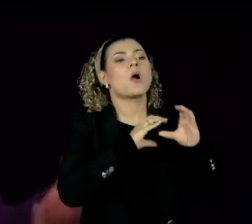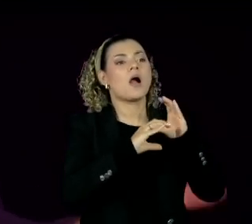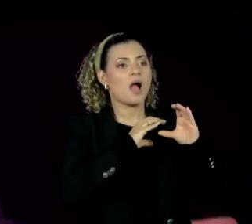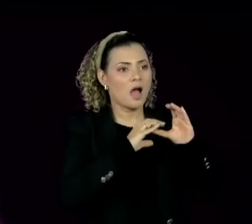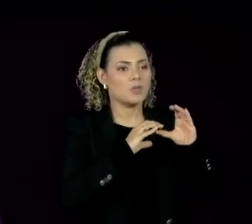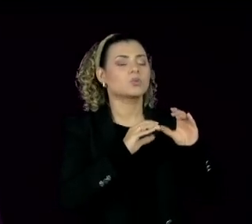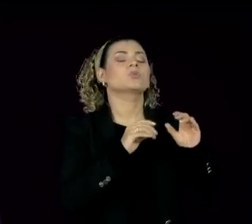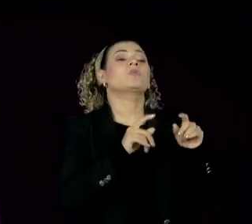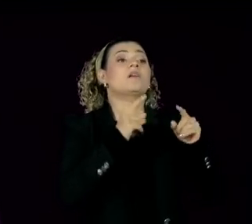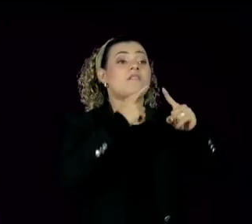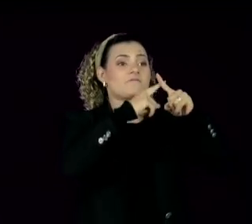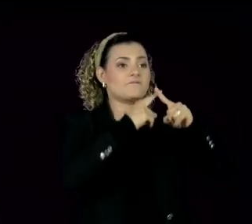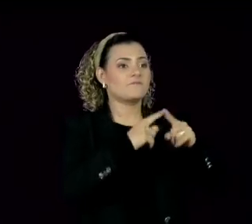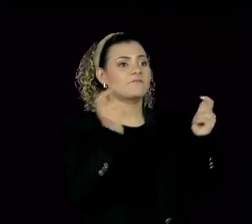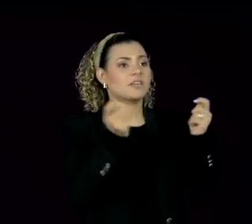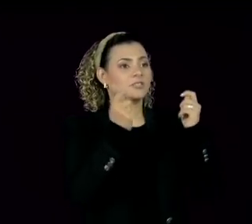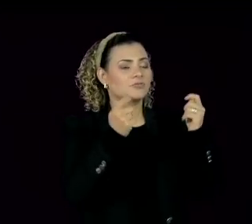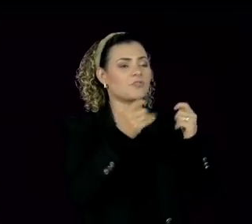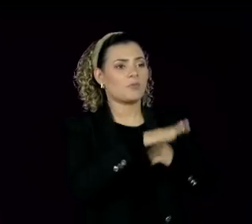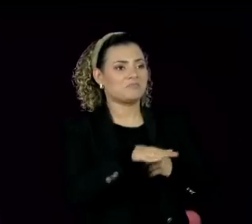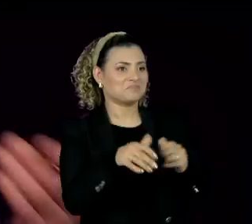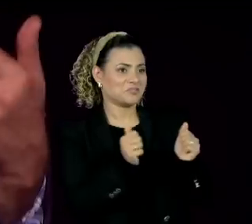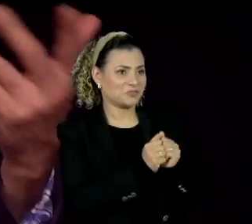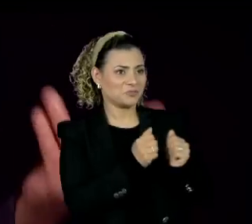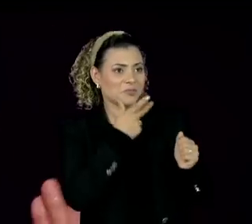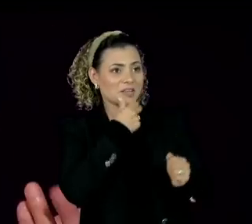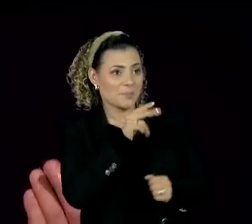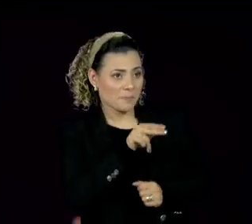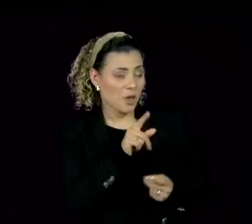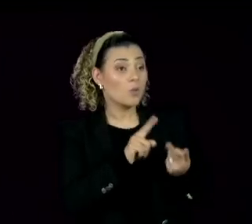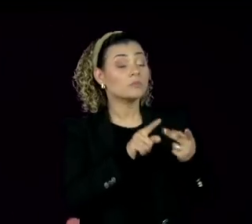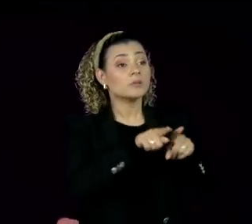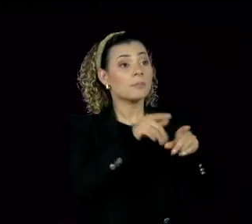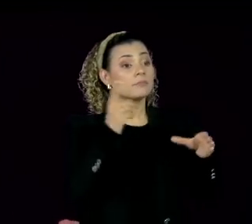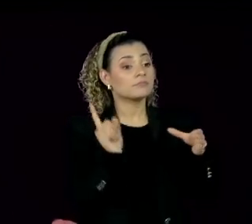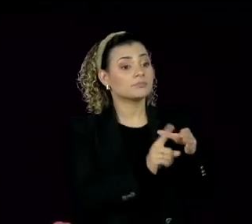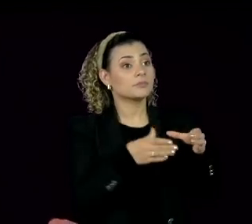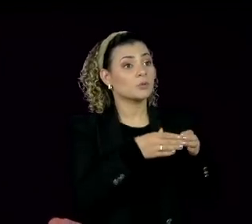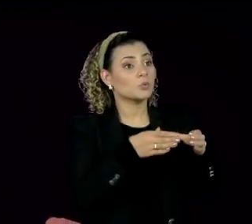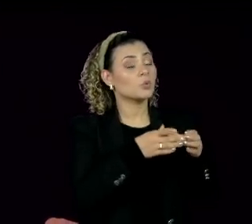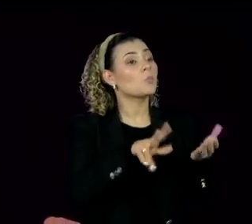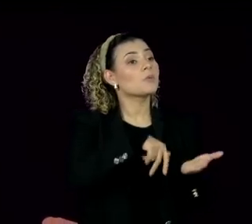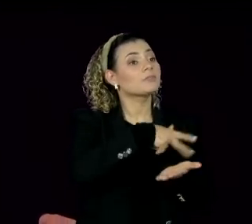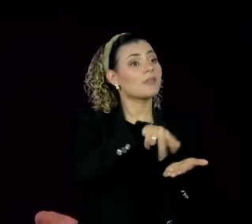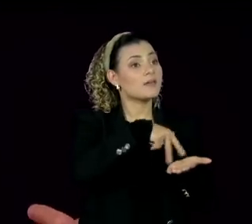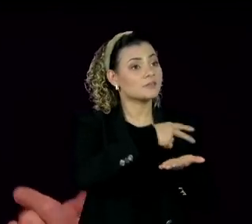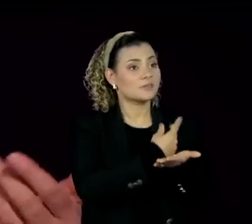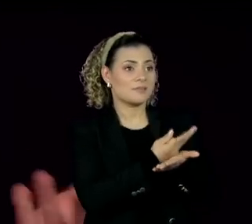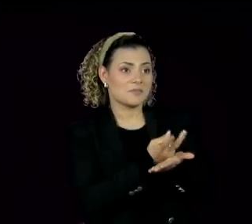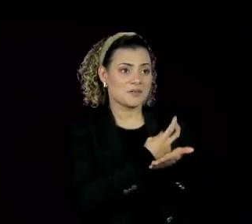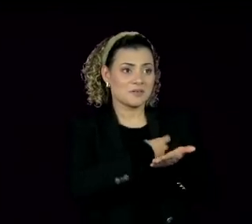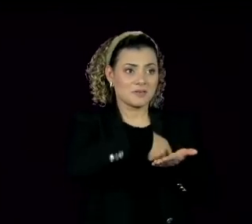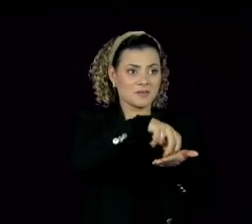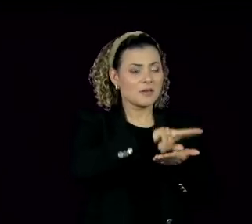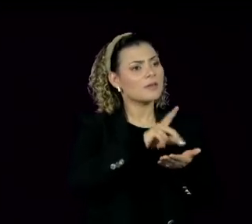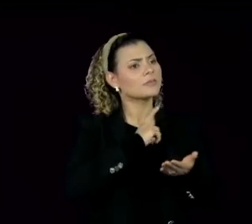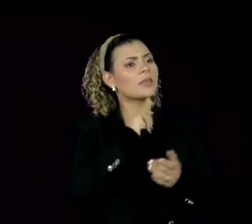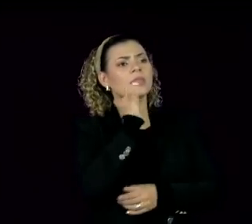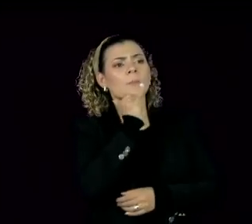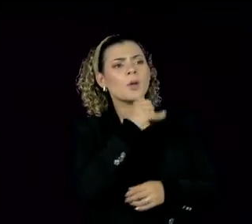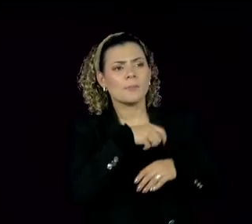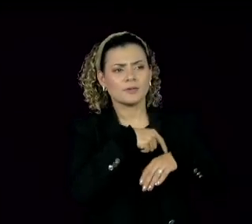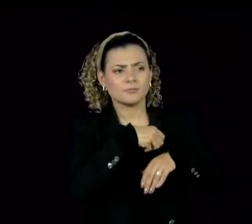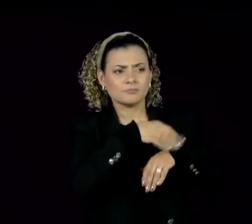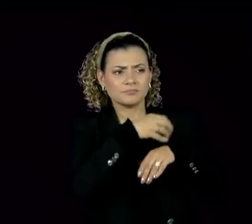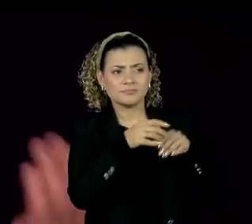de festivais de música infantil com seu irmão e fez parte de um grupo de dança contemporânea. E a gente tem um depoimento para